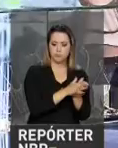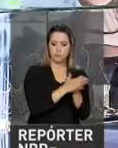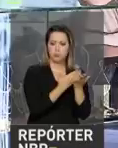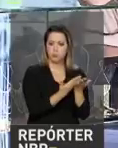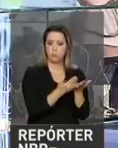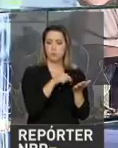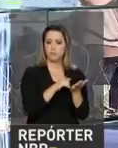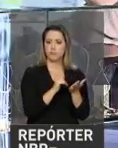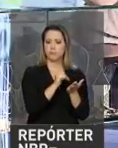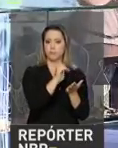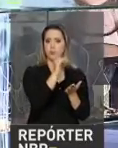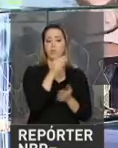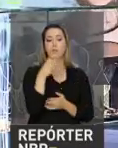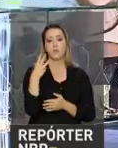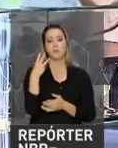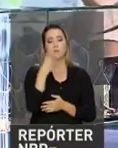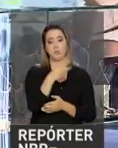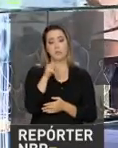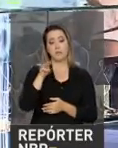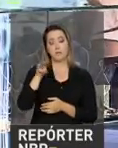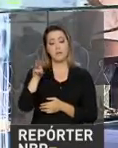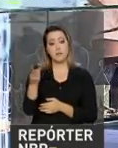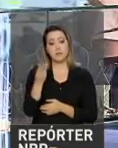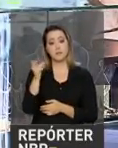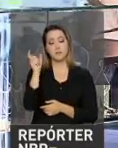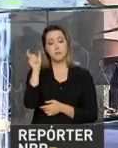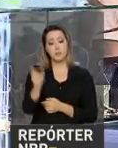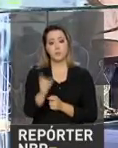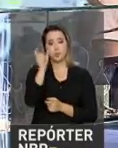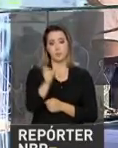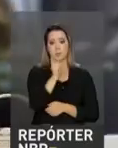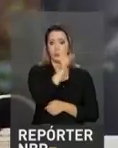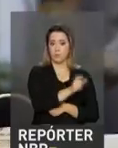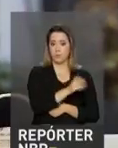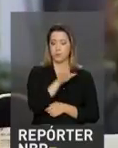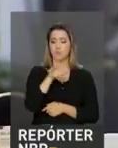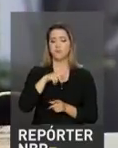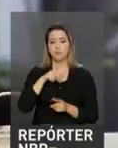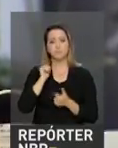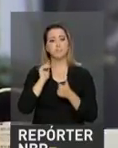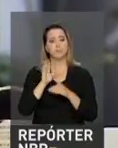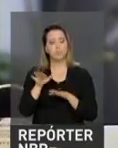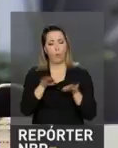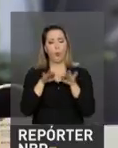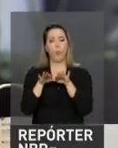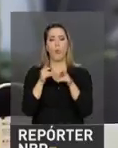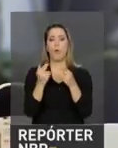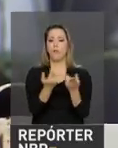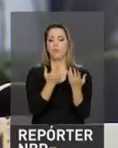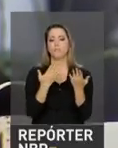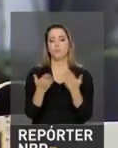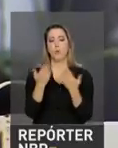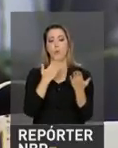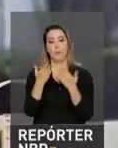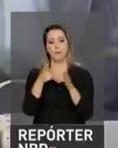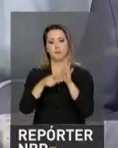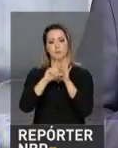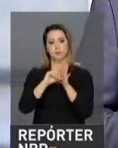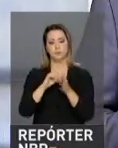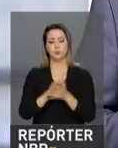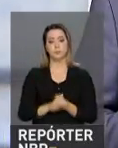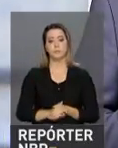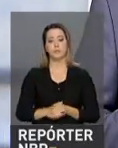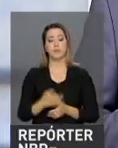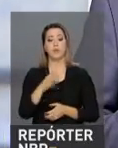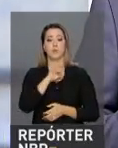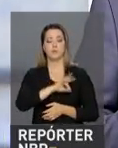assinada ficou em 33 milhões e 300 mil pessoas, estável em relação ao levantamento anterior.